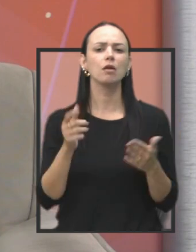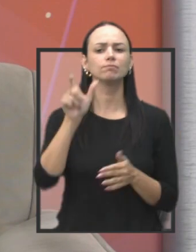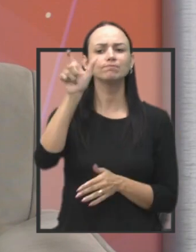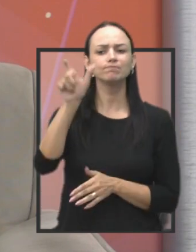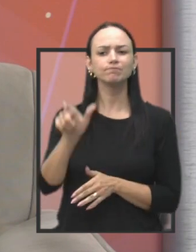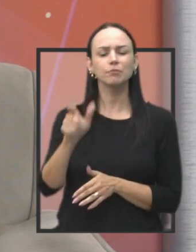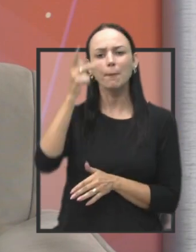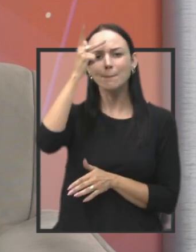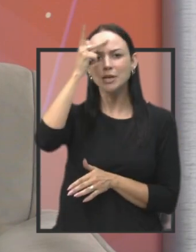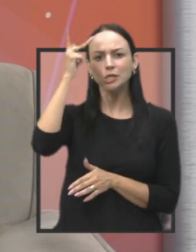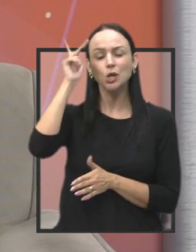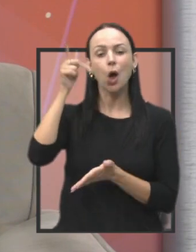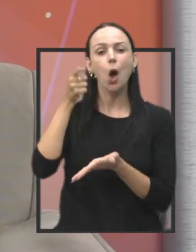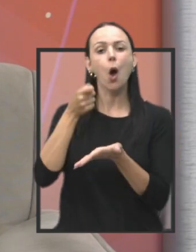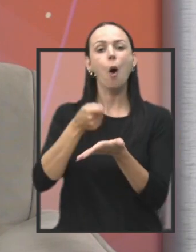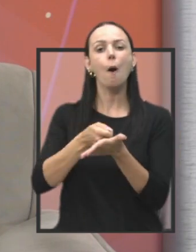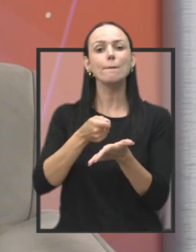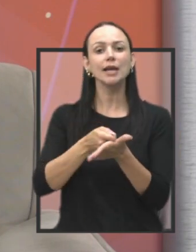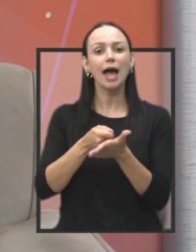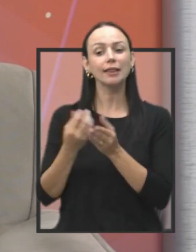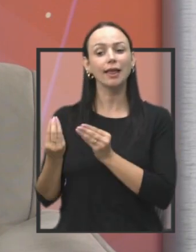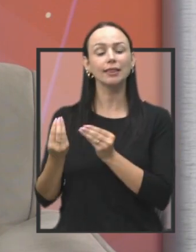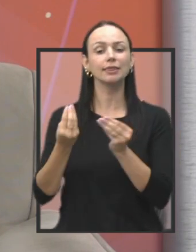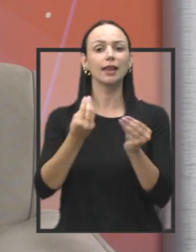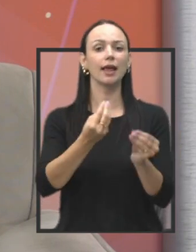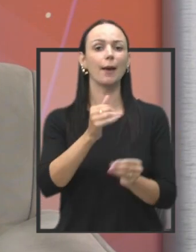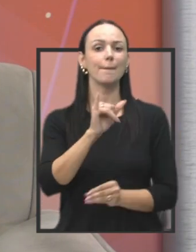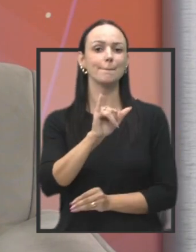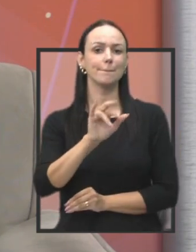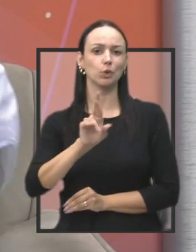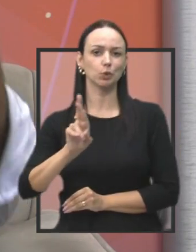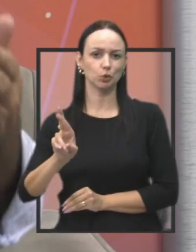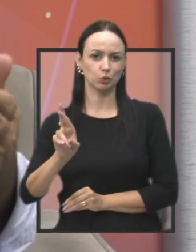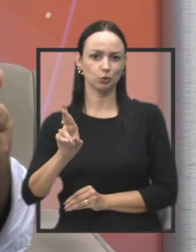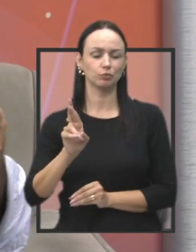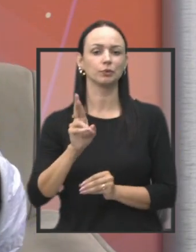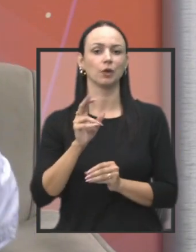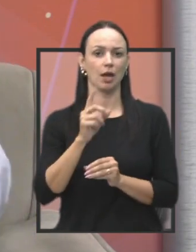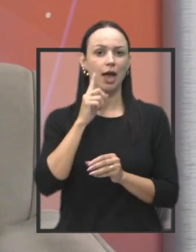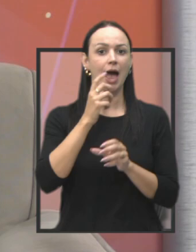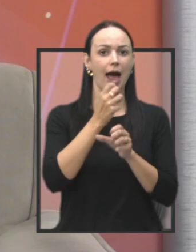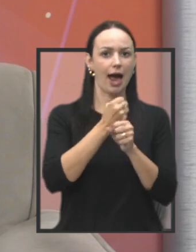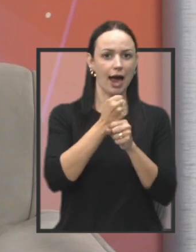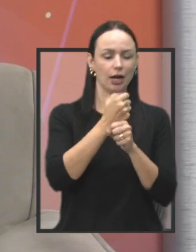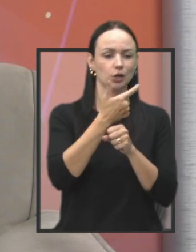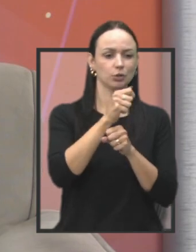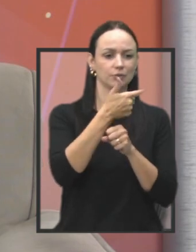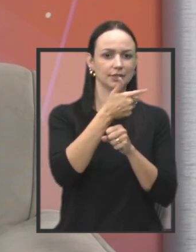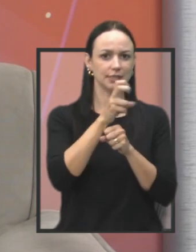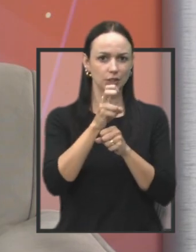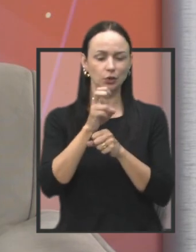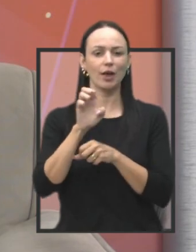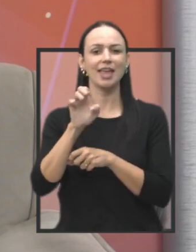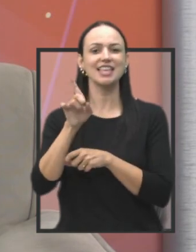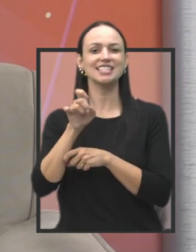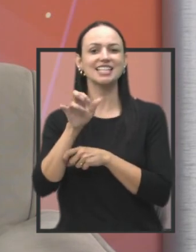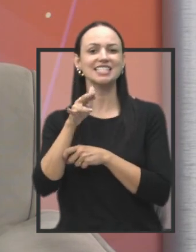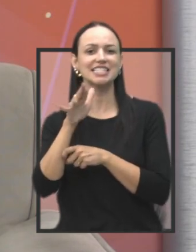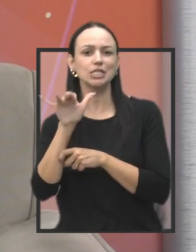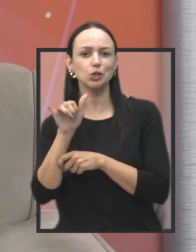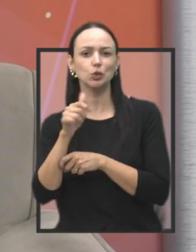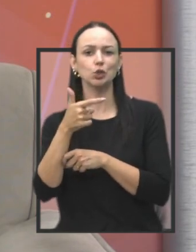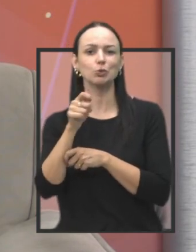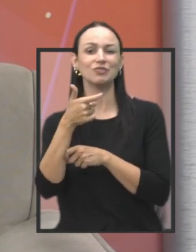estão obrigados à entrega da declaração do Imposto de Renda, ano calendário 2024, exercício 2025. A